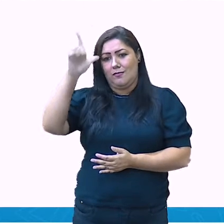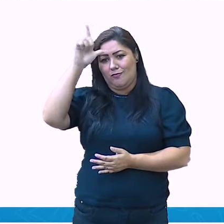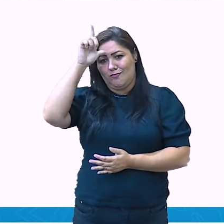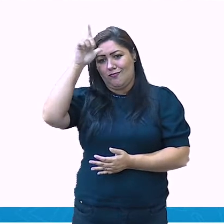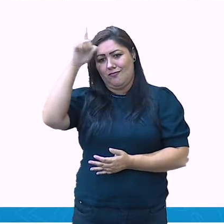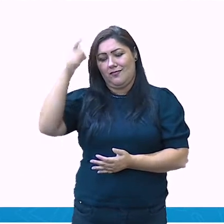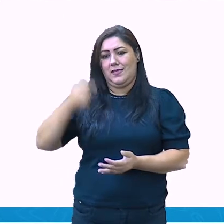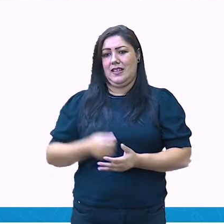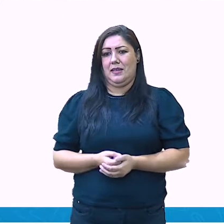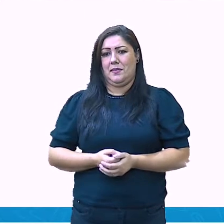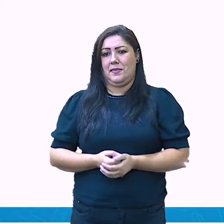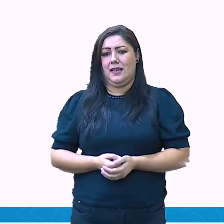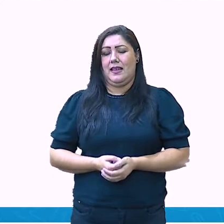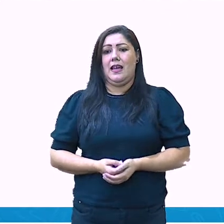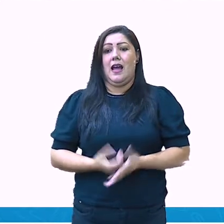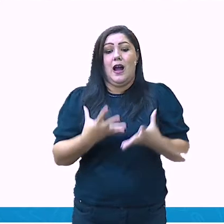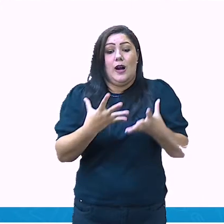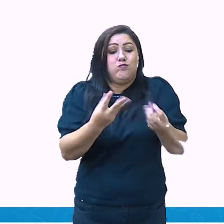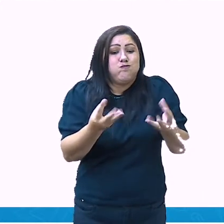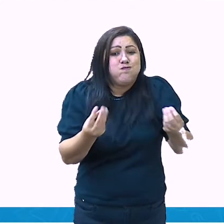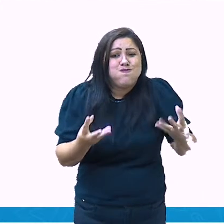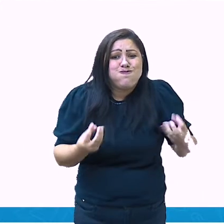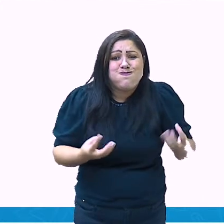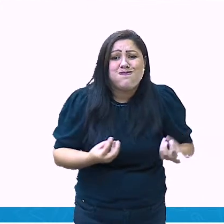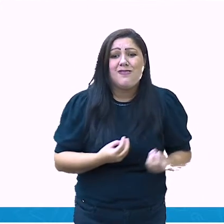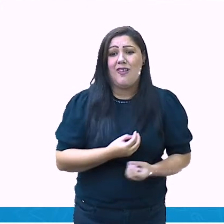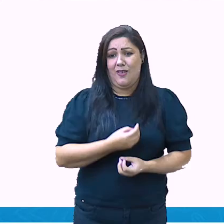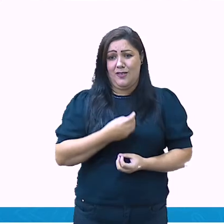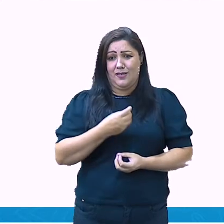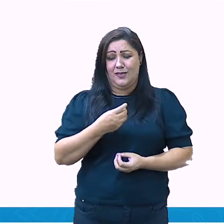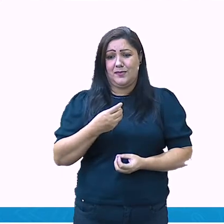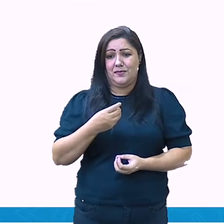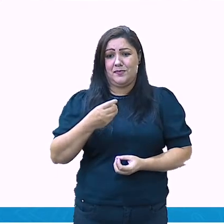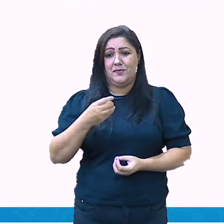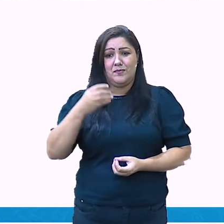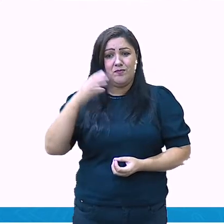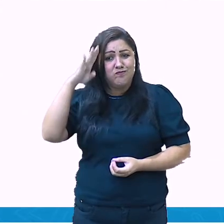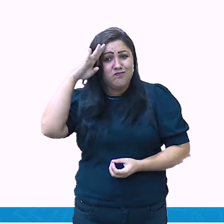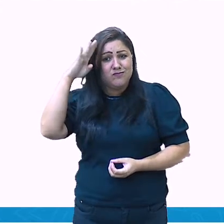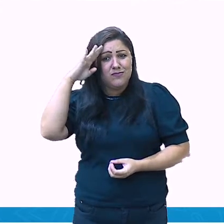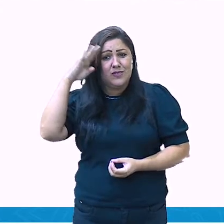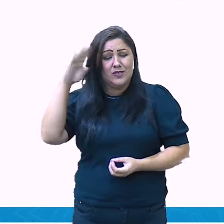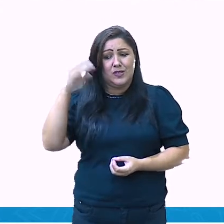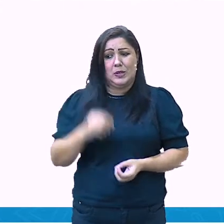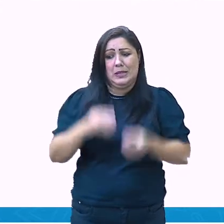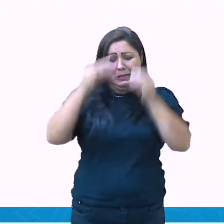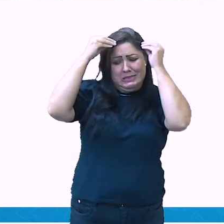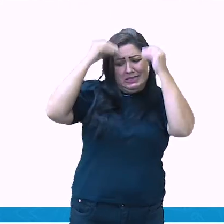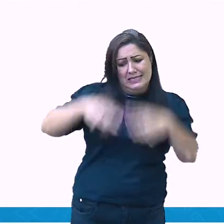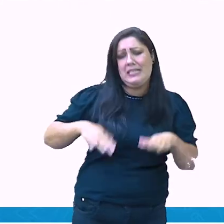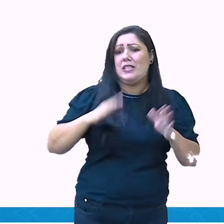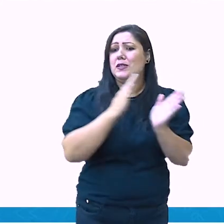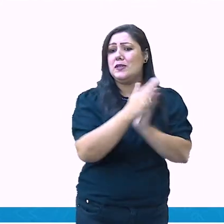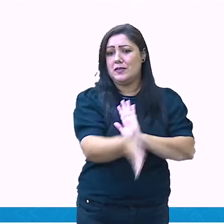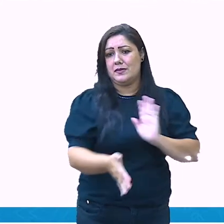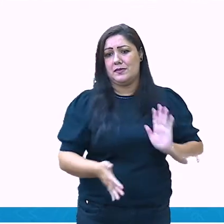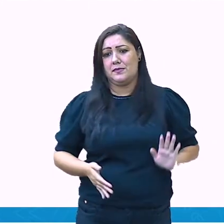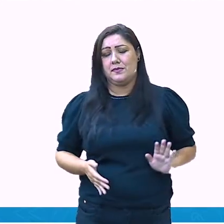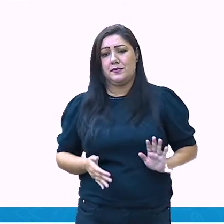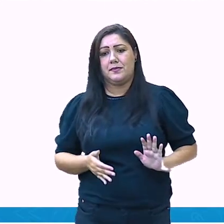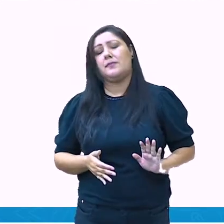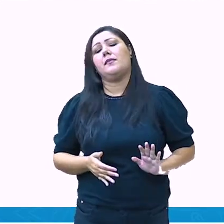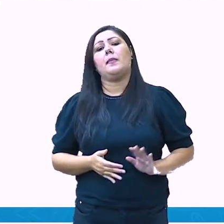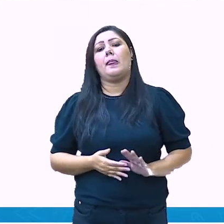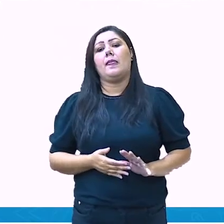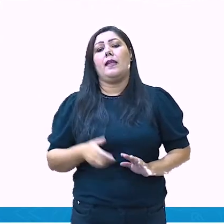em massa de soldados da linha de frente. Outro foi a intensificação da fome entre a